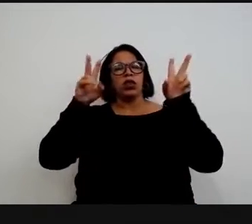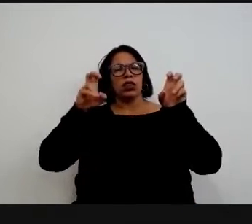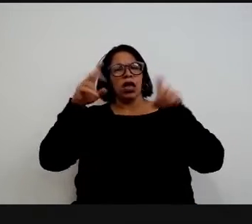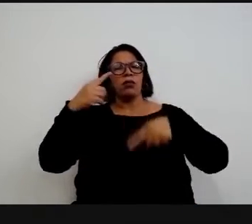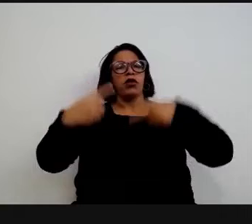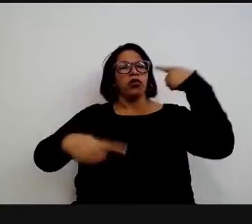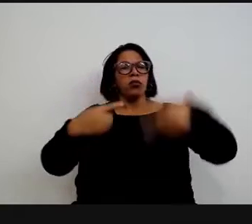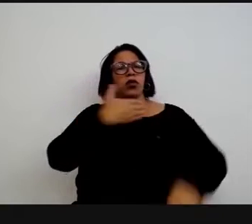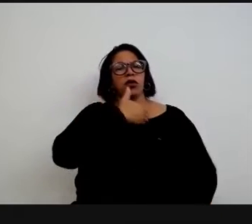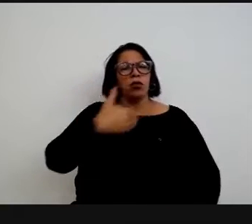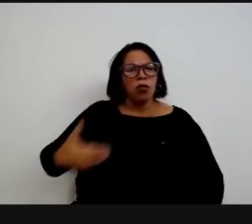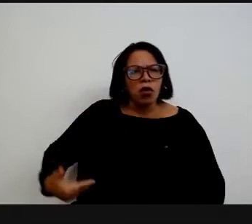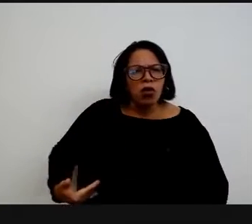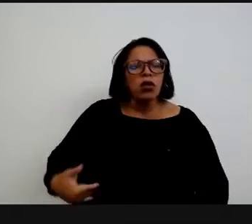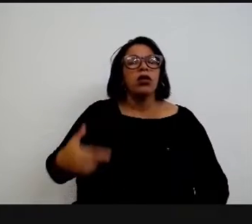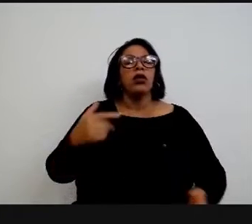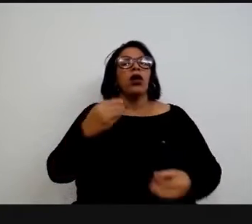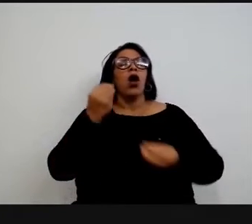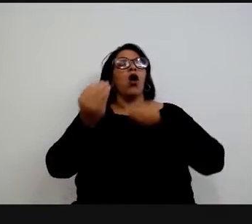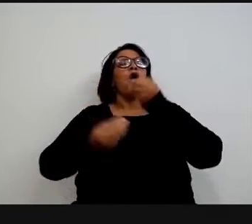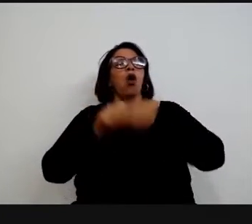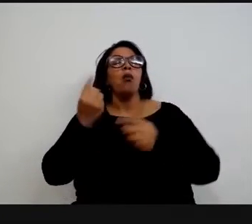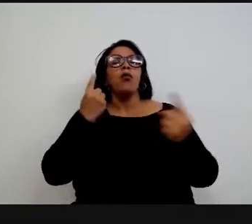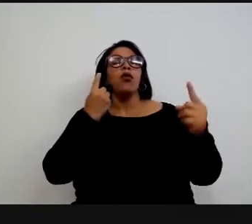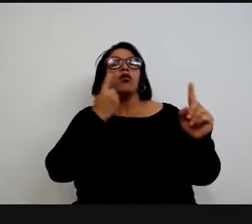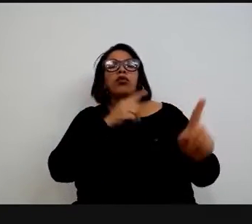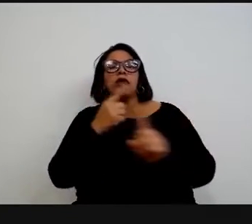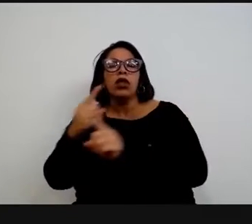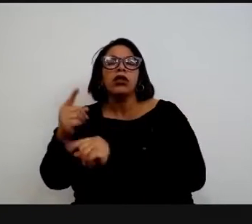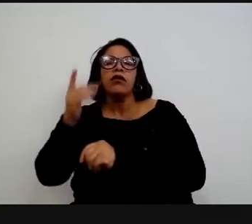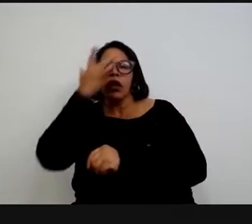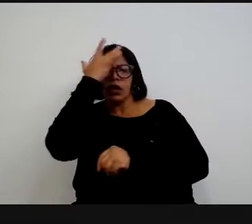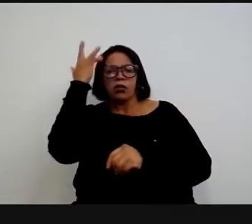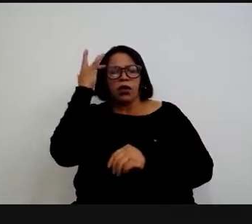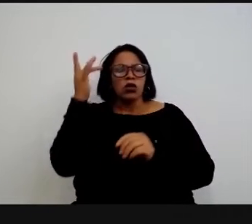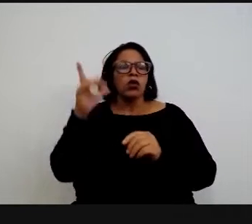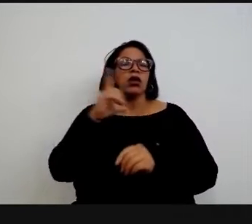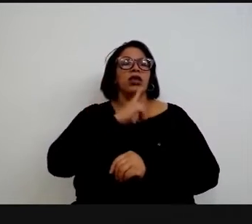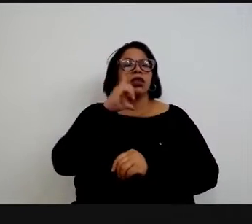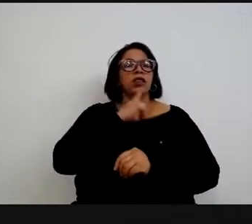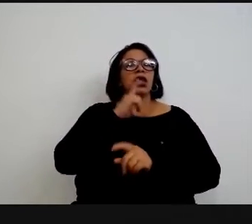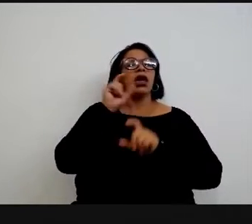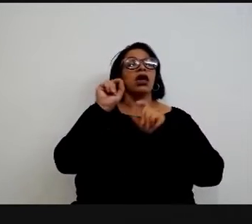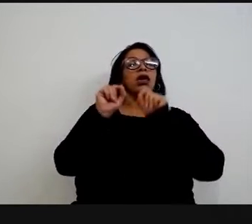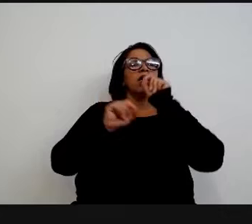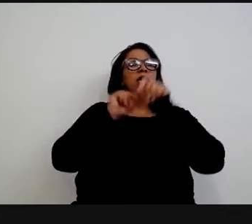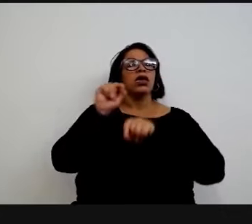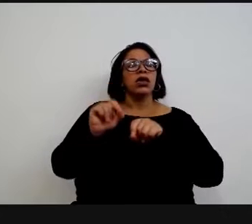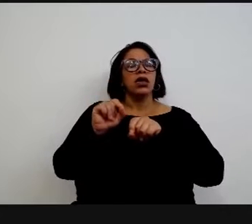de políticas públicas, federalismo, e como os desafios que esses consultores encontram na